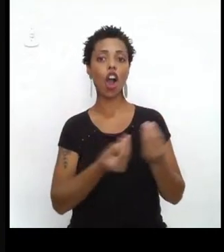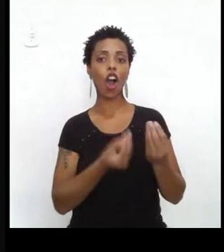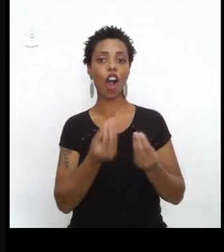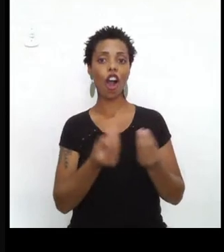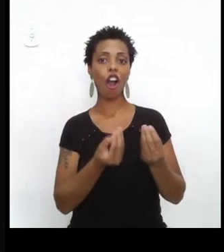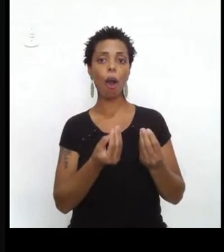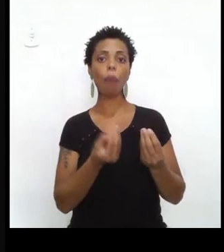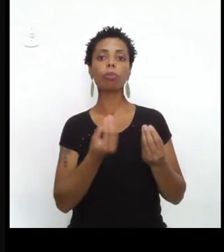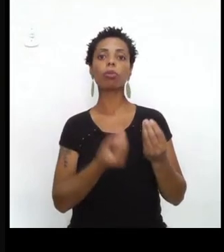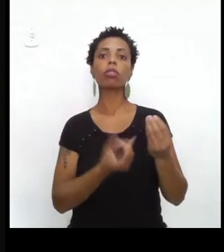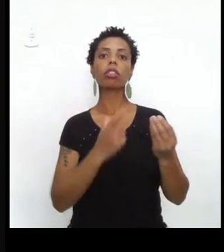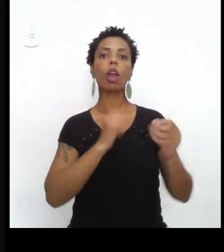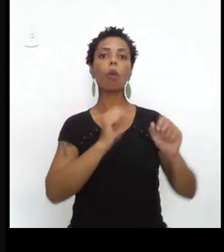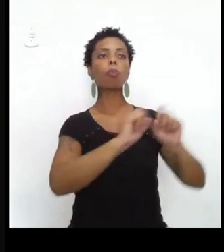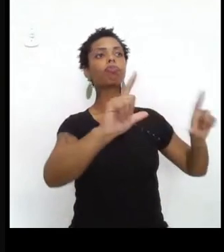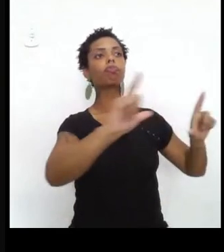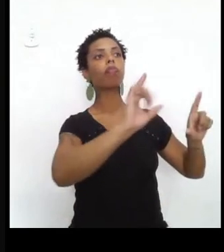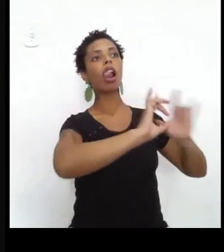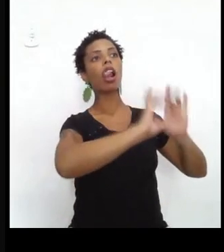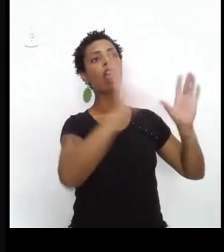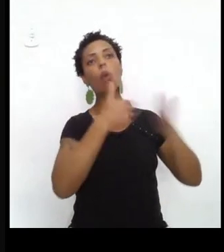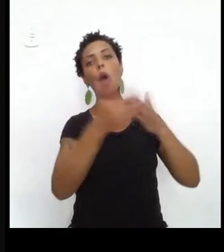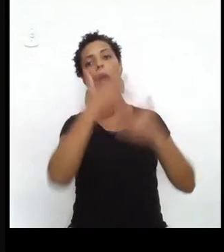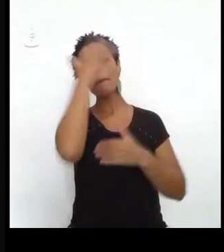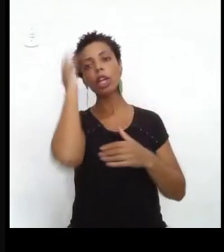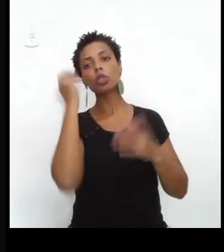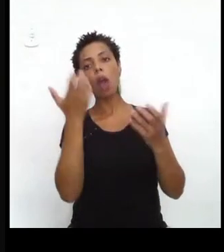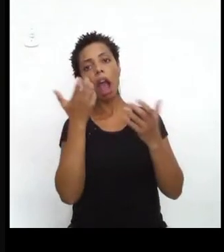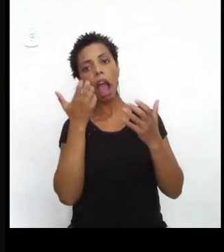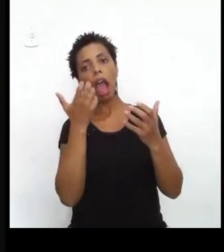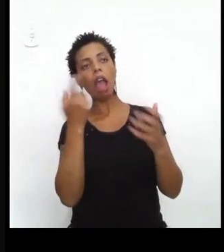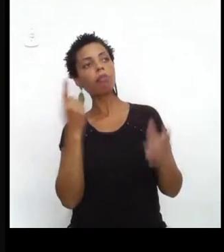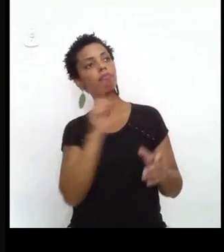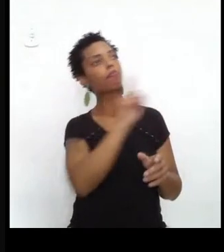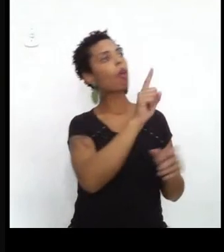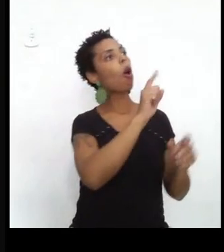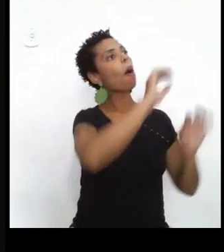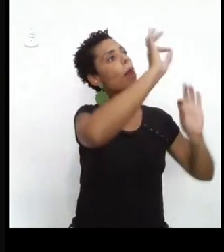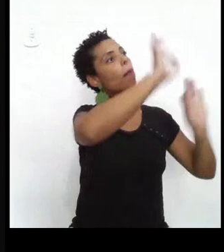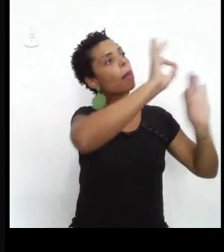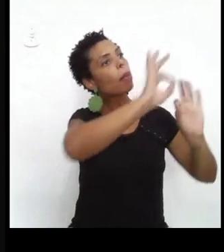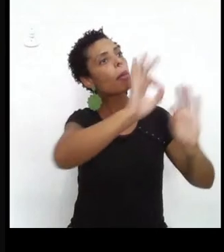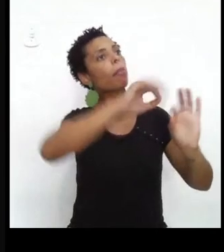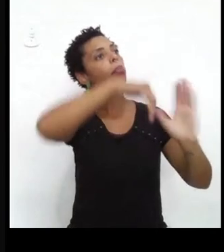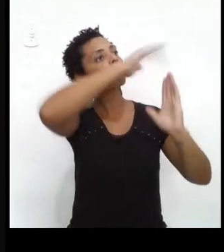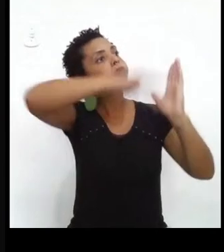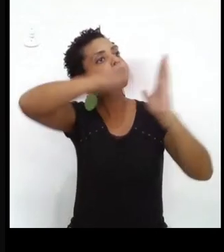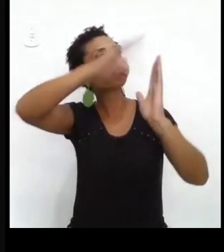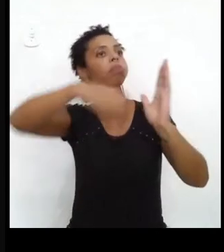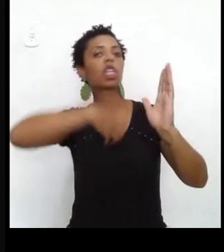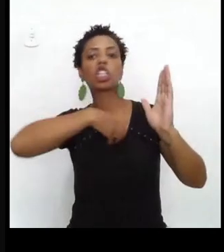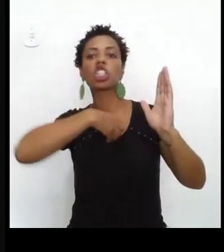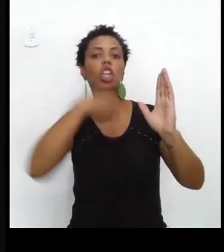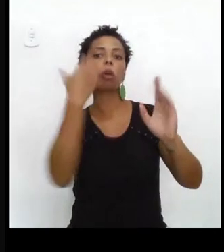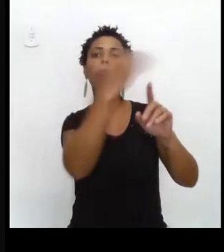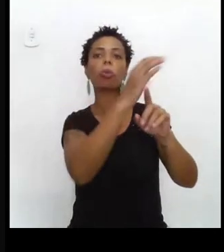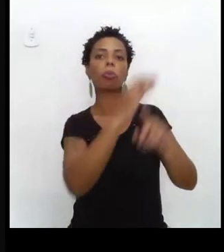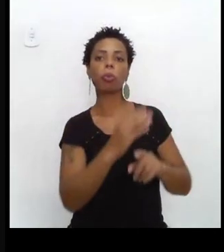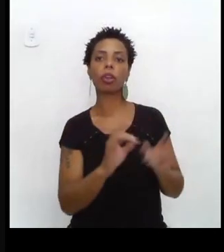todas as pequenas que eram subir o sabor dessa ilustraciones Av e me